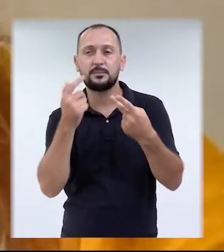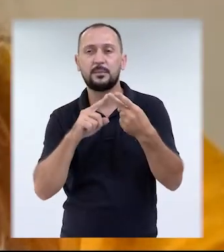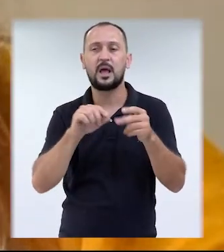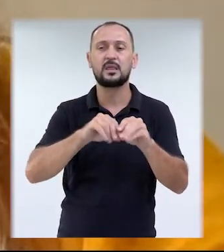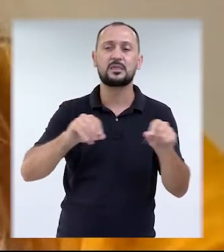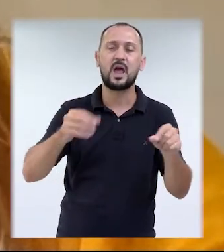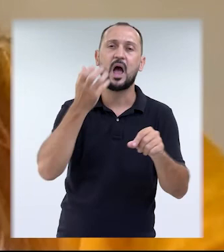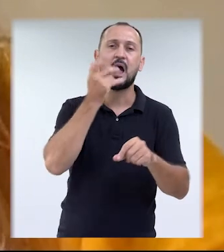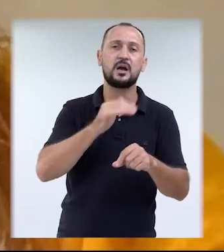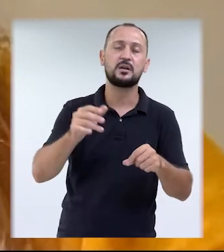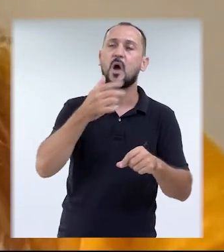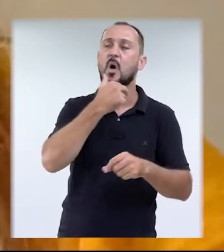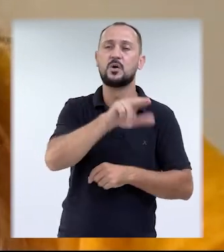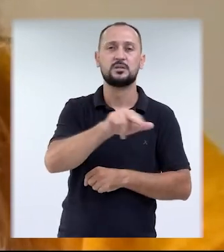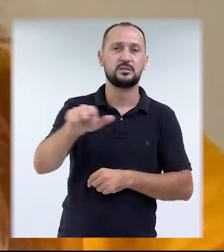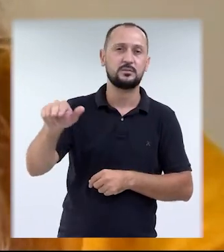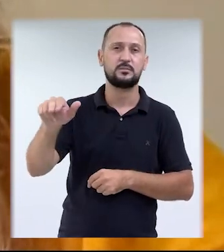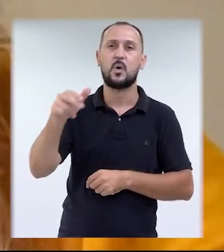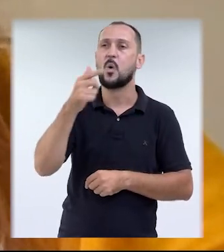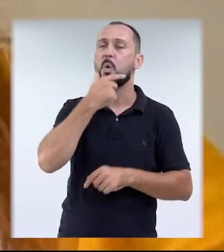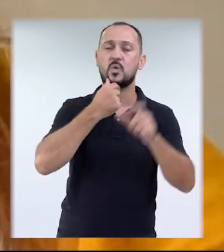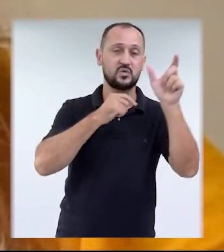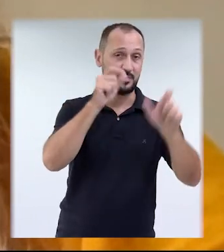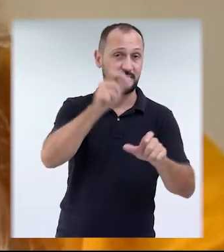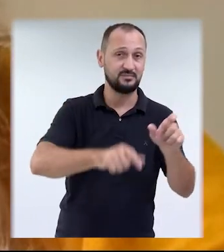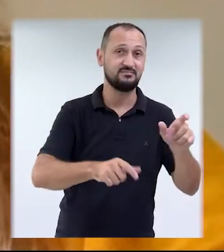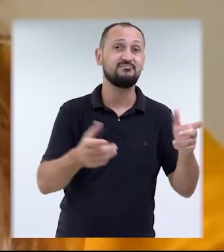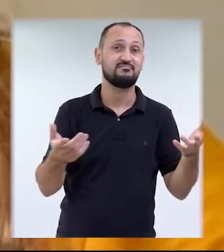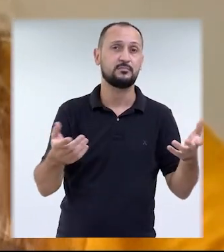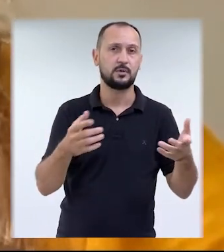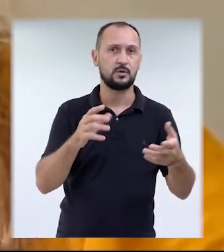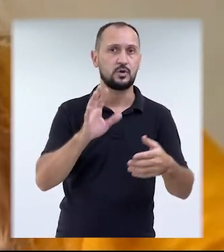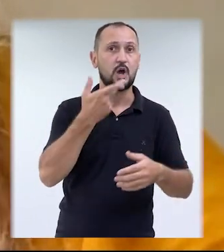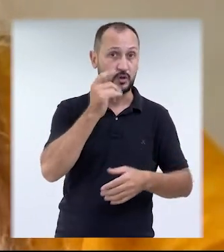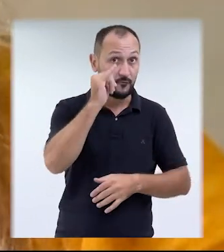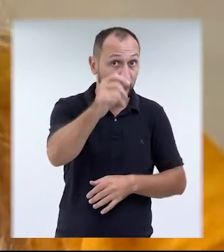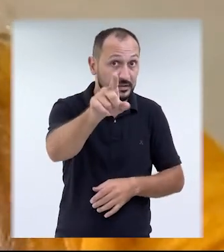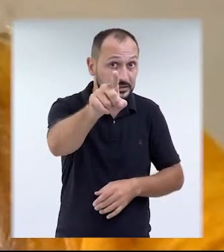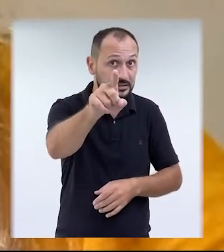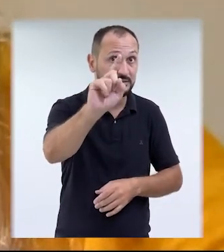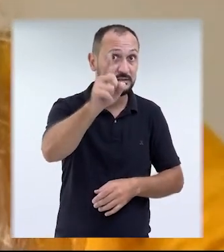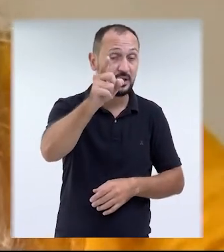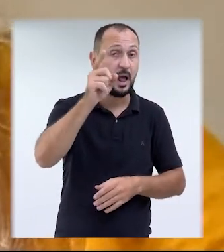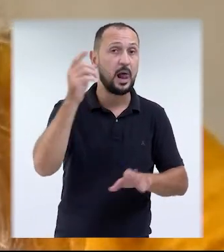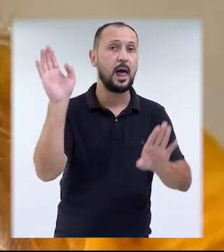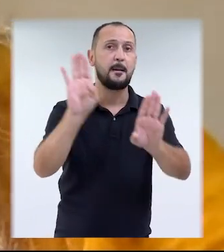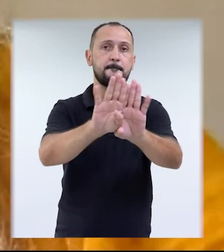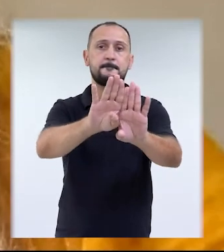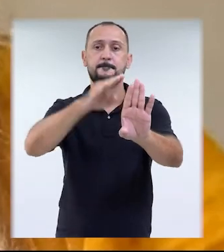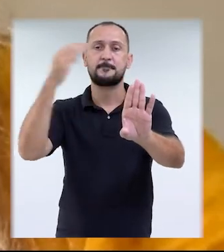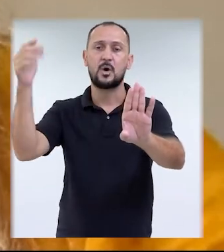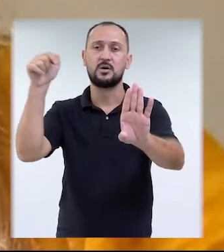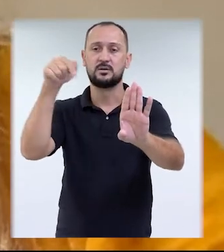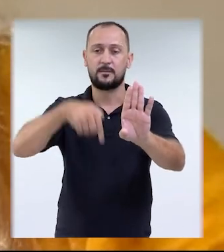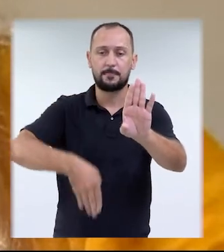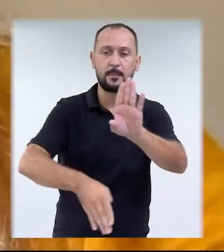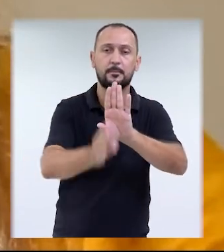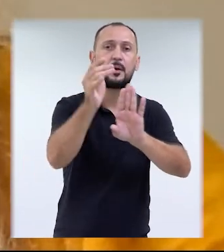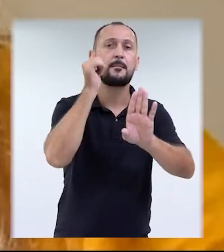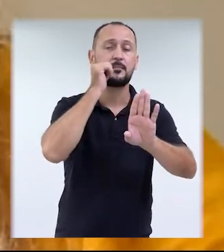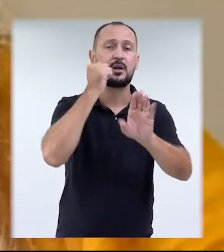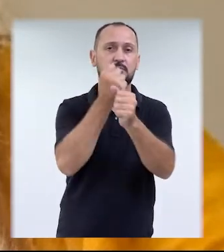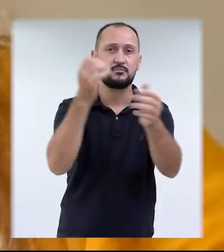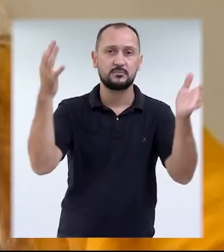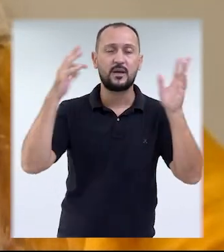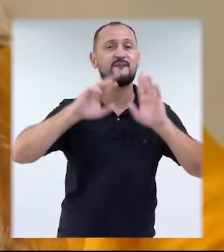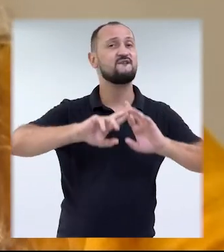animais, a terra, as crianças, as irmãs, os amantes, os homens. Já vou lhe avisar. As portas para o mundo da mulher selvagem